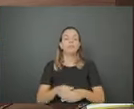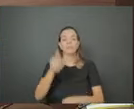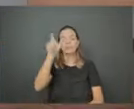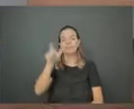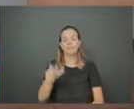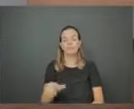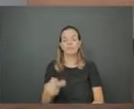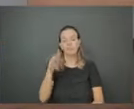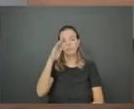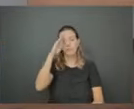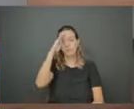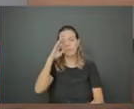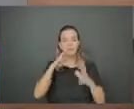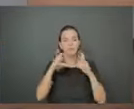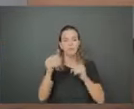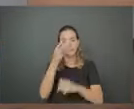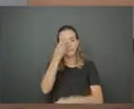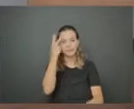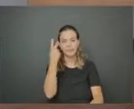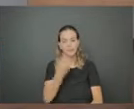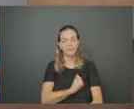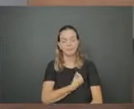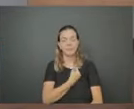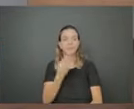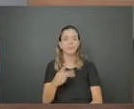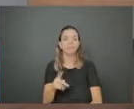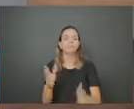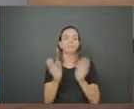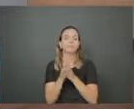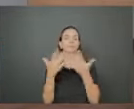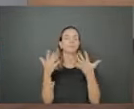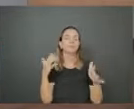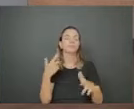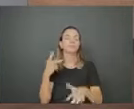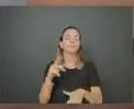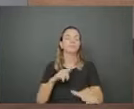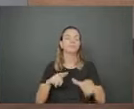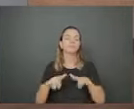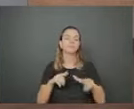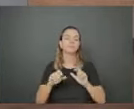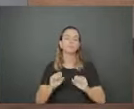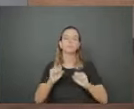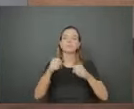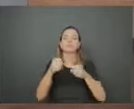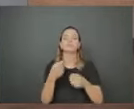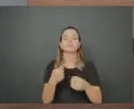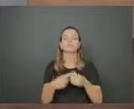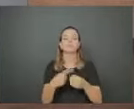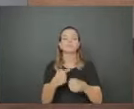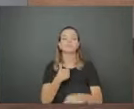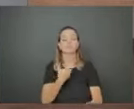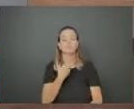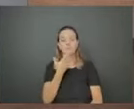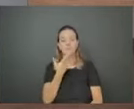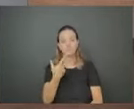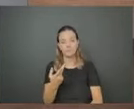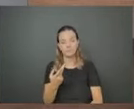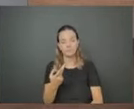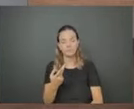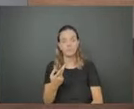presentes, já dando os parabéns pelo trabalho que tem feito em defesa da nossa cidade. Eu quero dizer, Coronel Hudson, que a região de